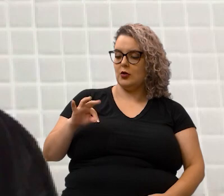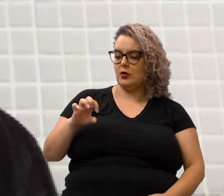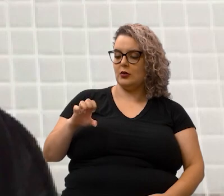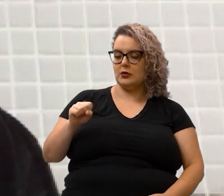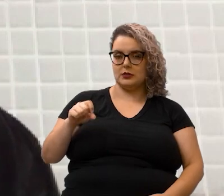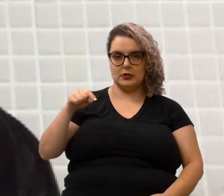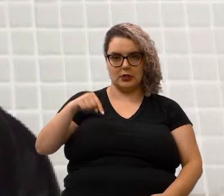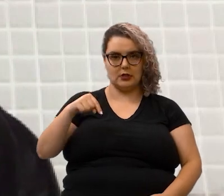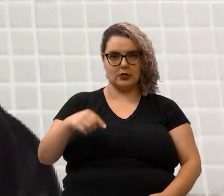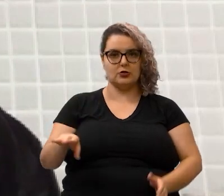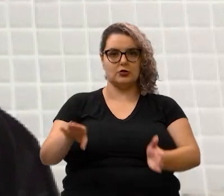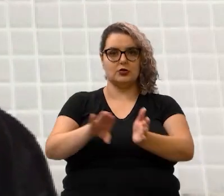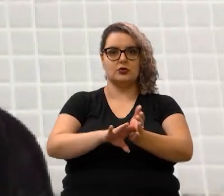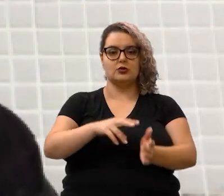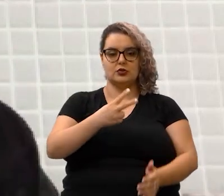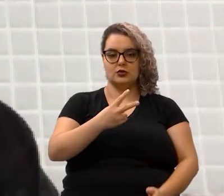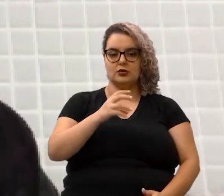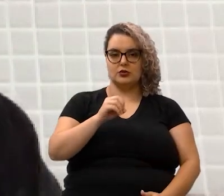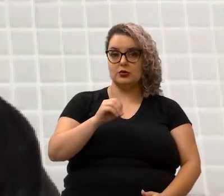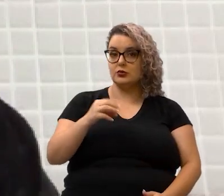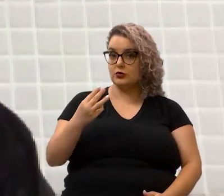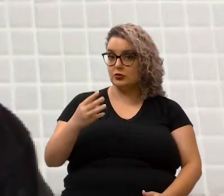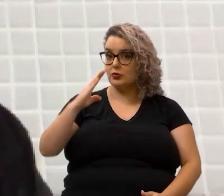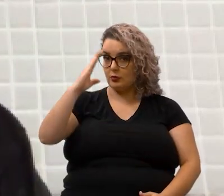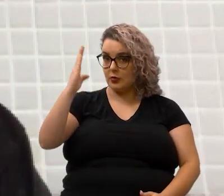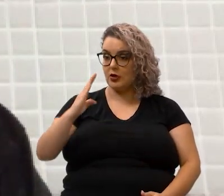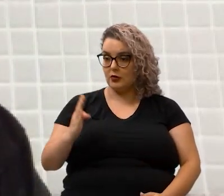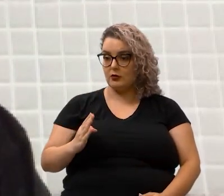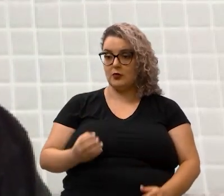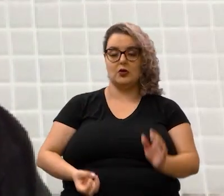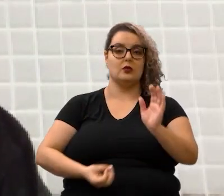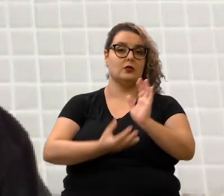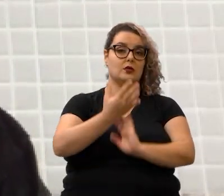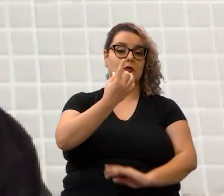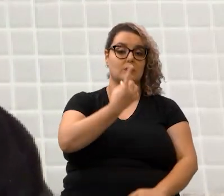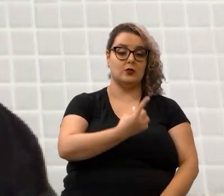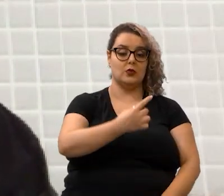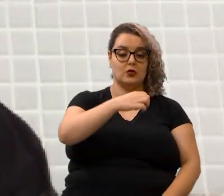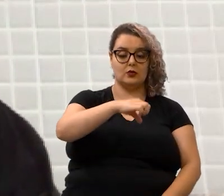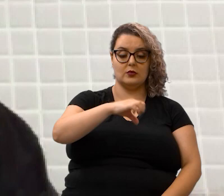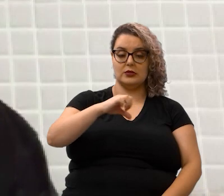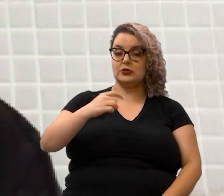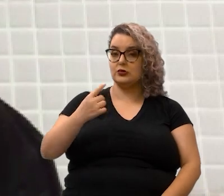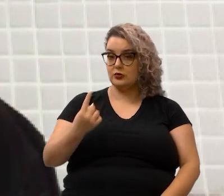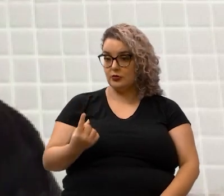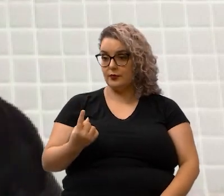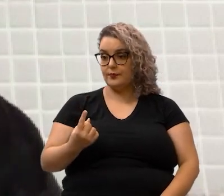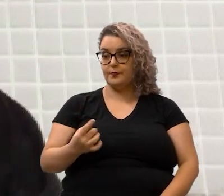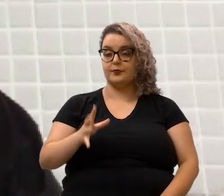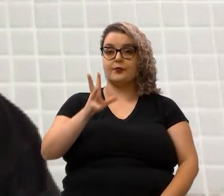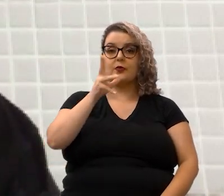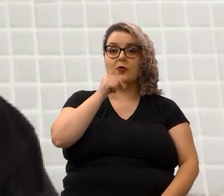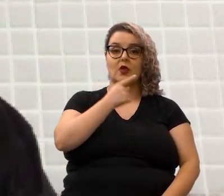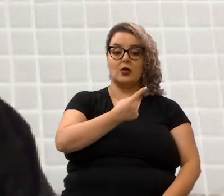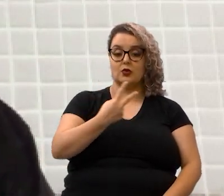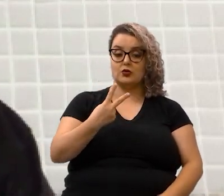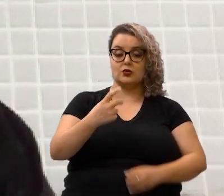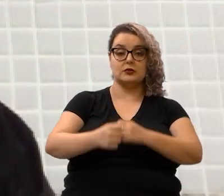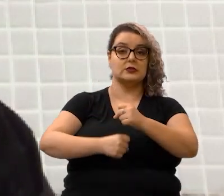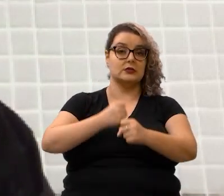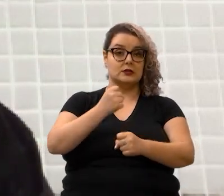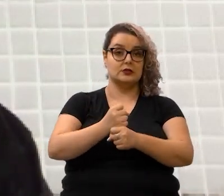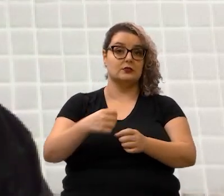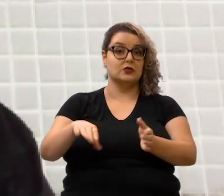que só chegou em 2003 no Brasil, mas ela foi criada em 1991, demorou 12 anos